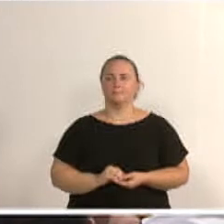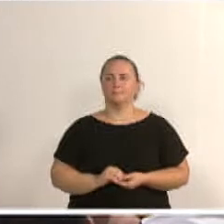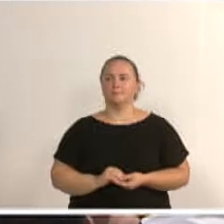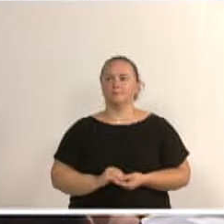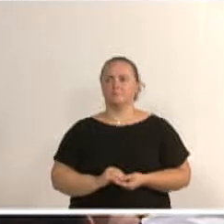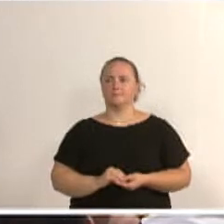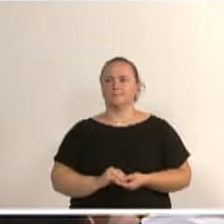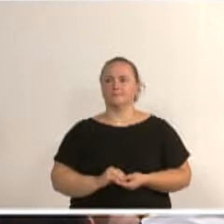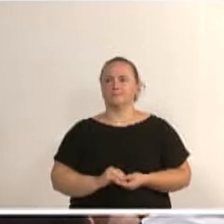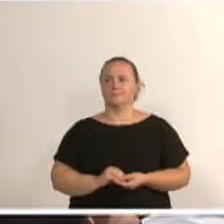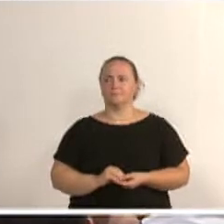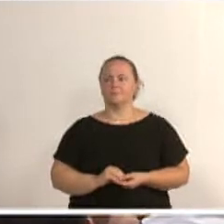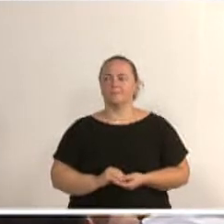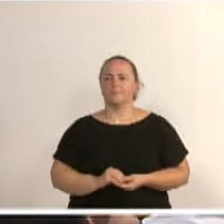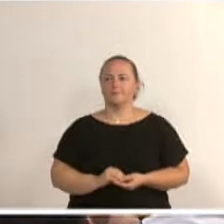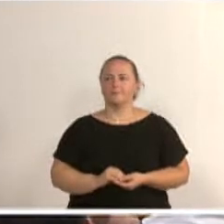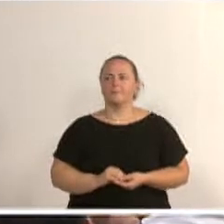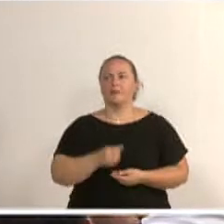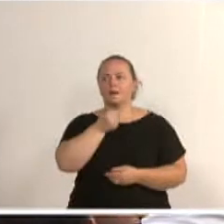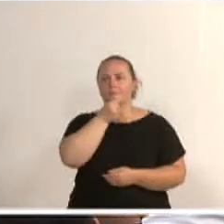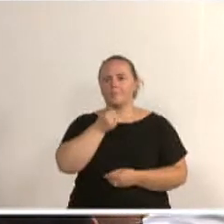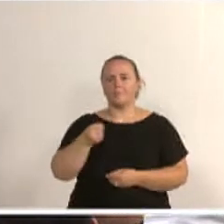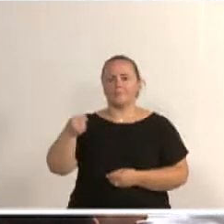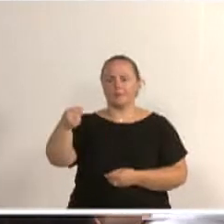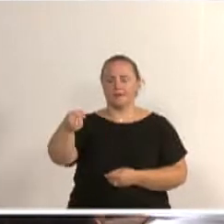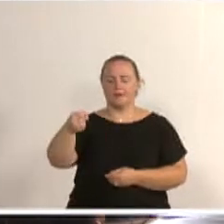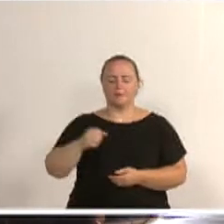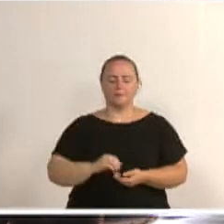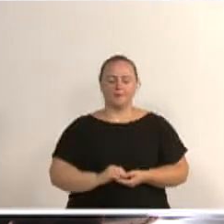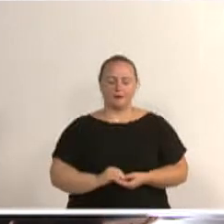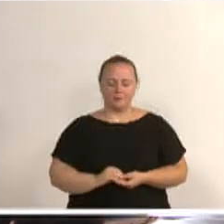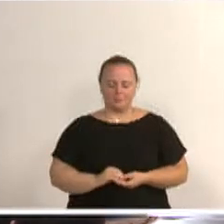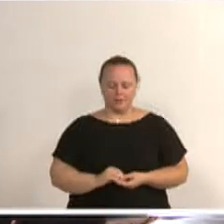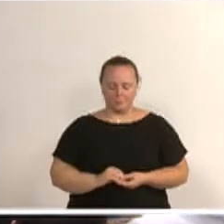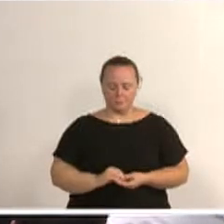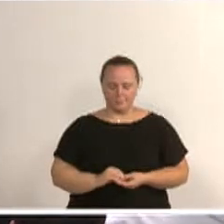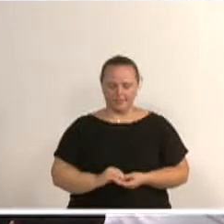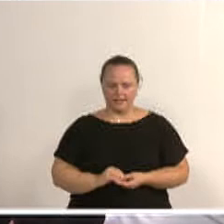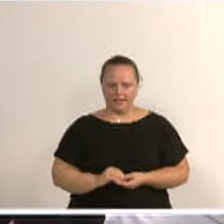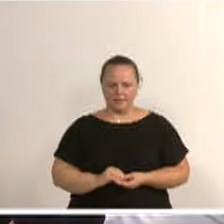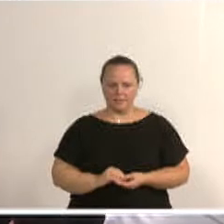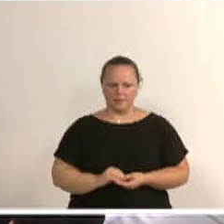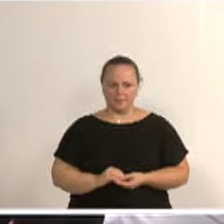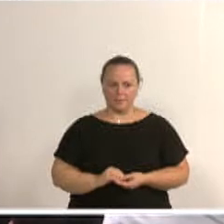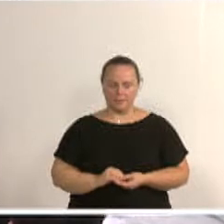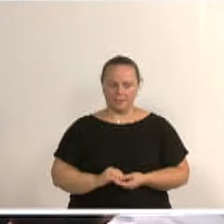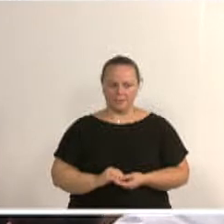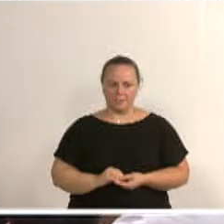Lá. Seu Júlio, o microfone vai até o senhor.